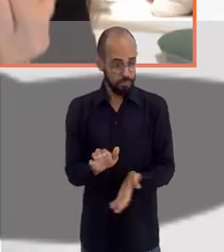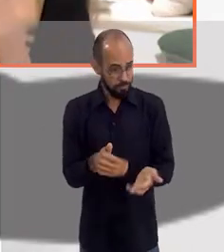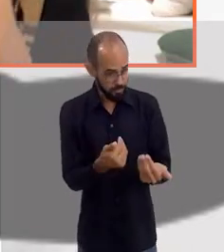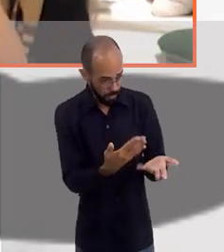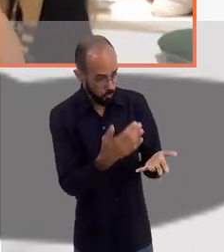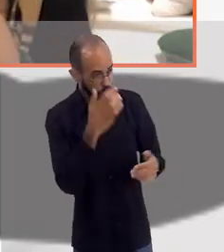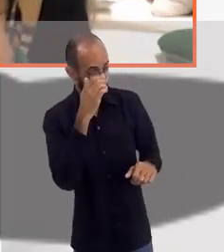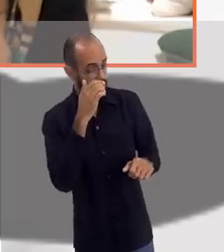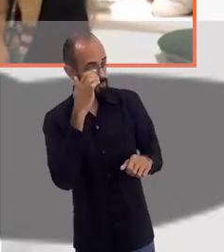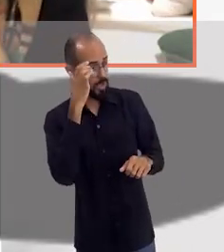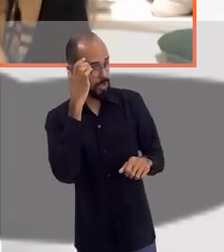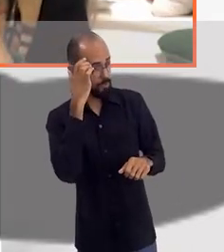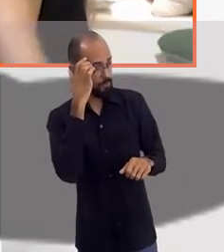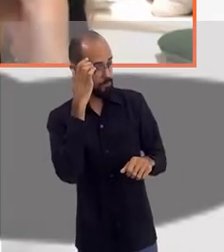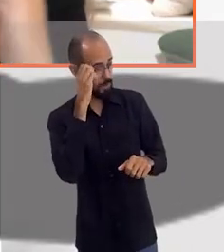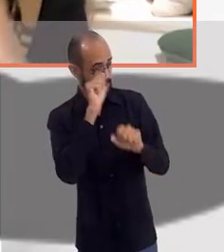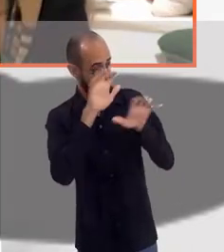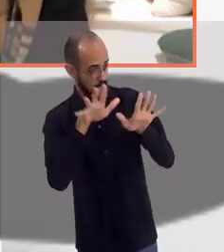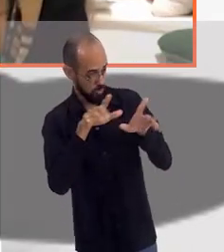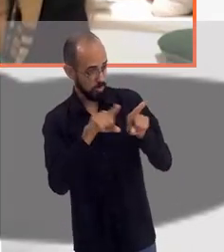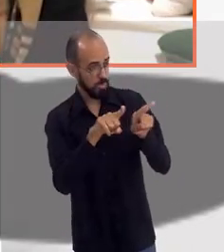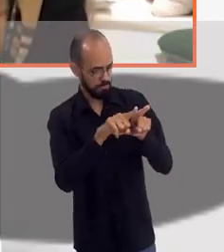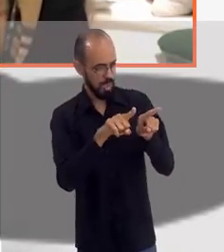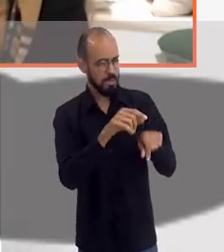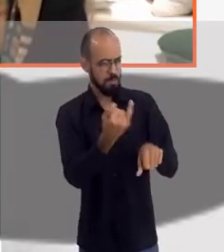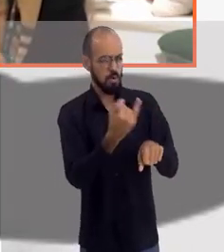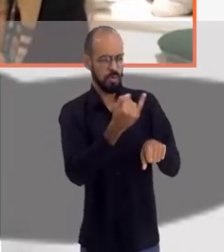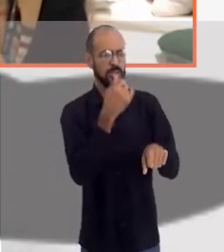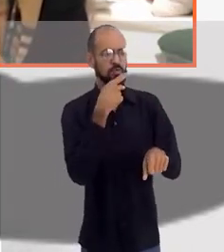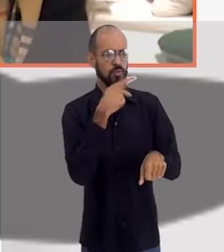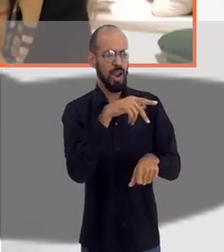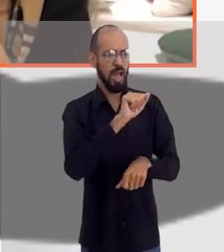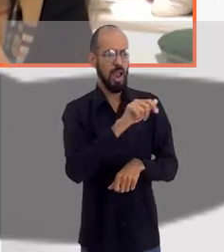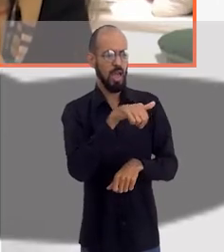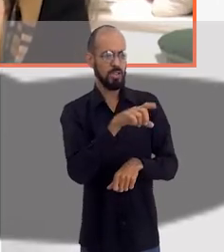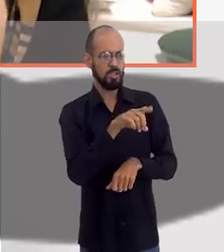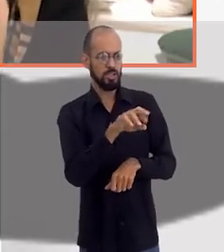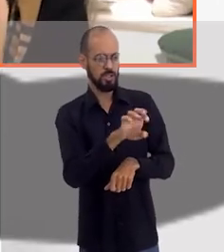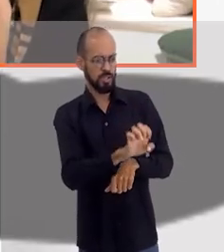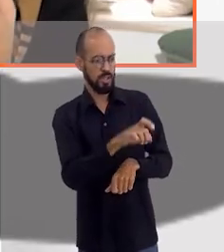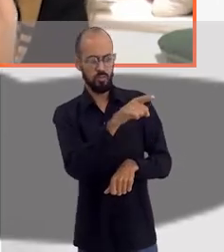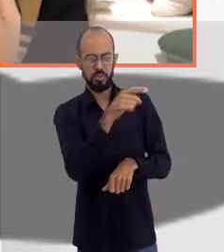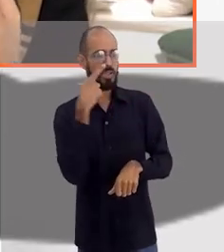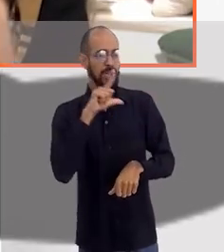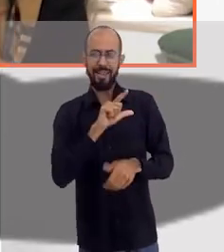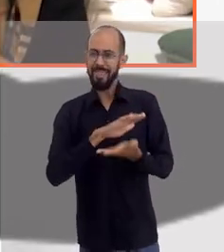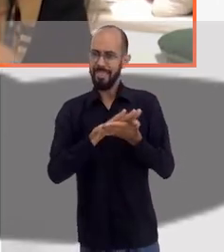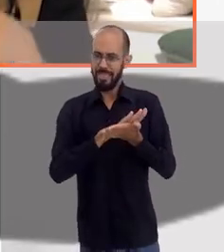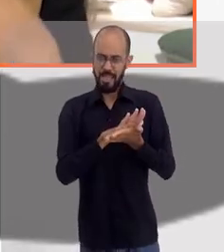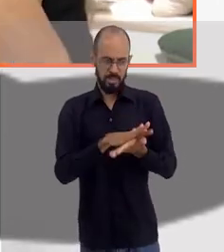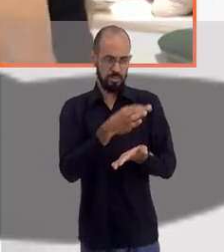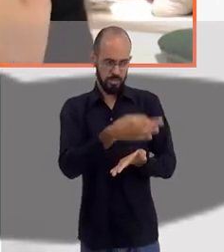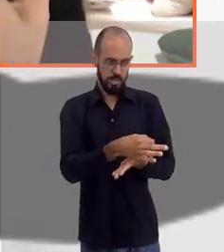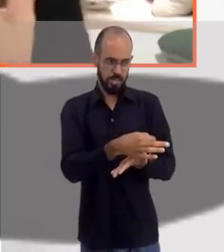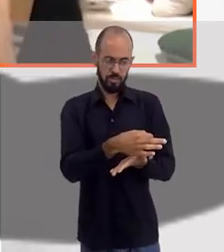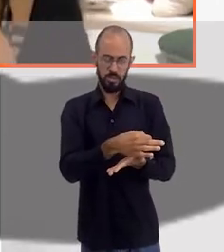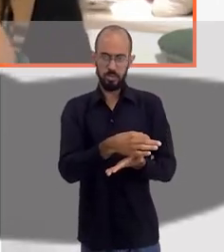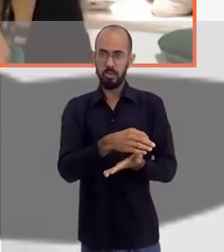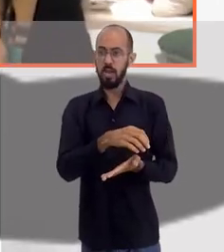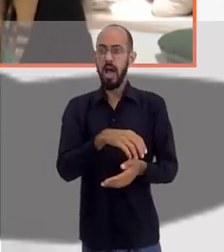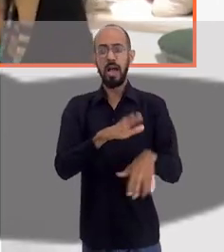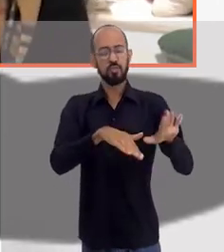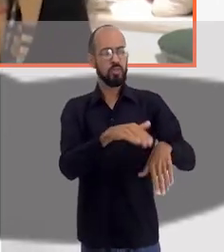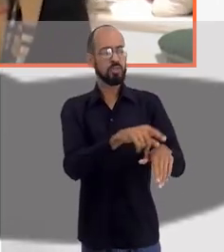claro também né Alexandre eu acho que é fundamental a gente dizer aqui na verdade você nem ganha nada você acaba até pagando por